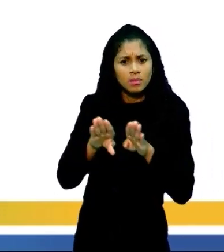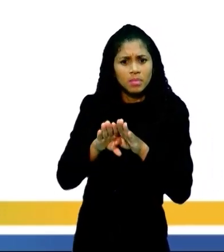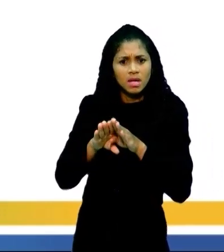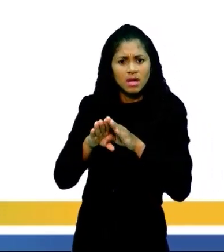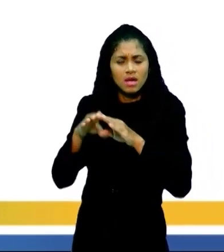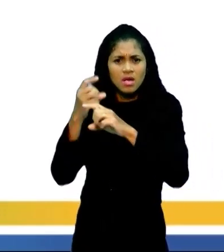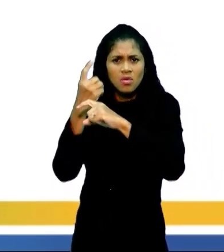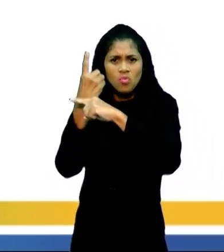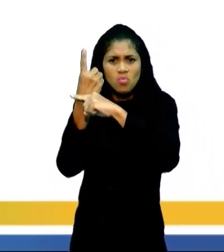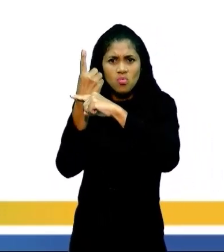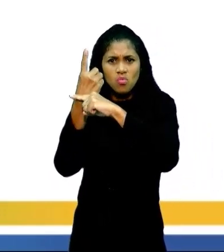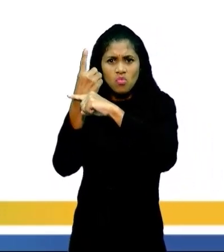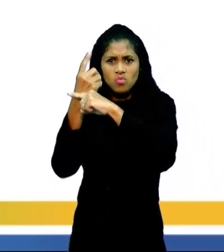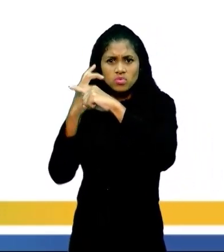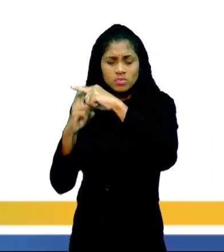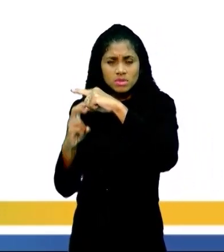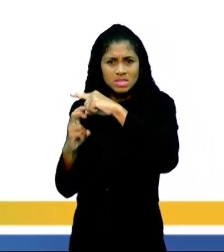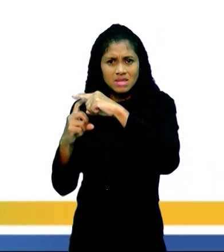vezes 2.